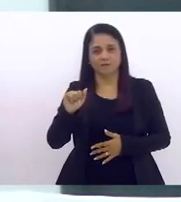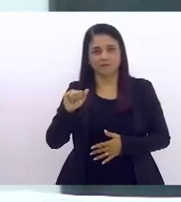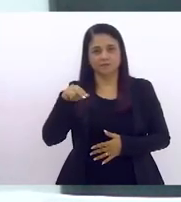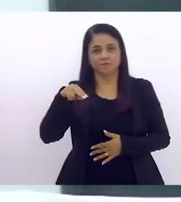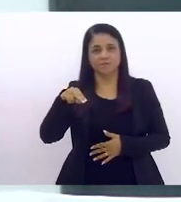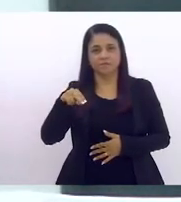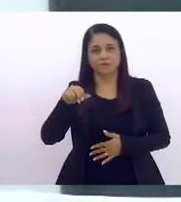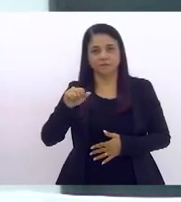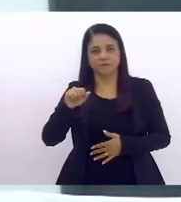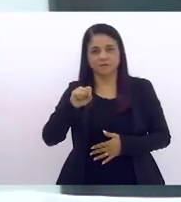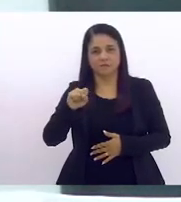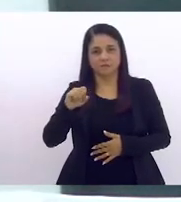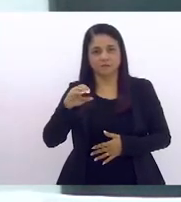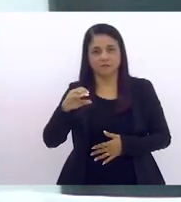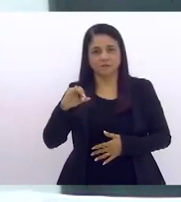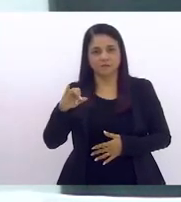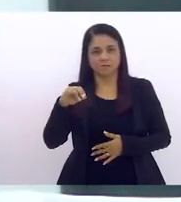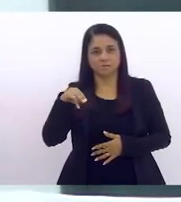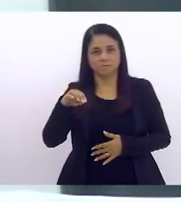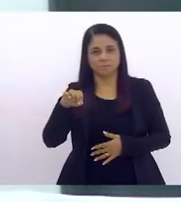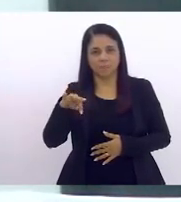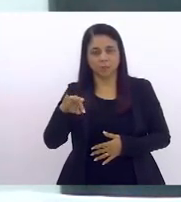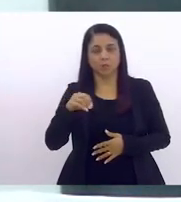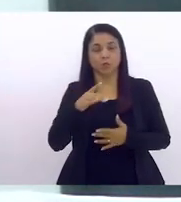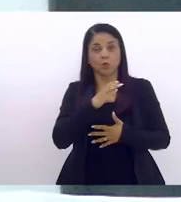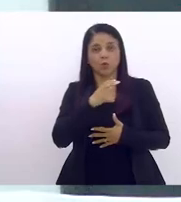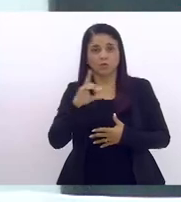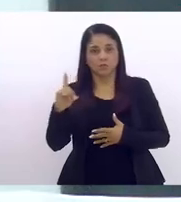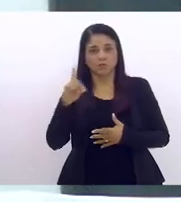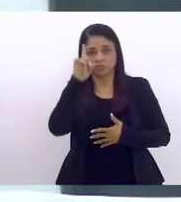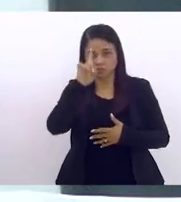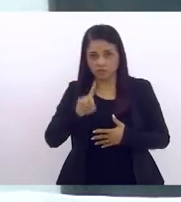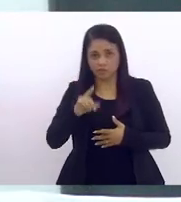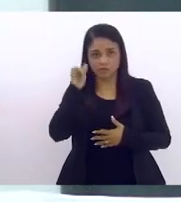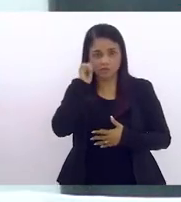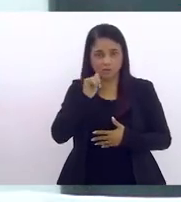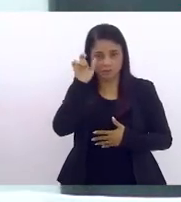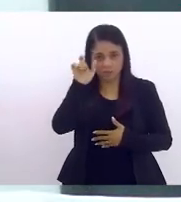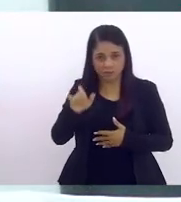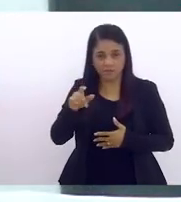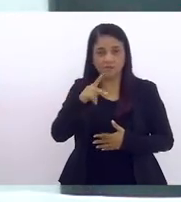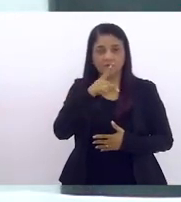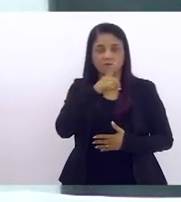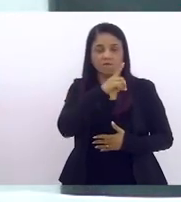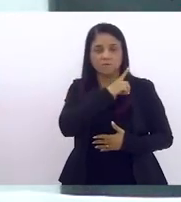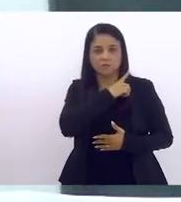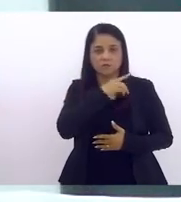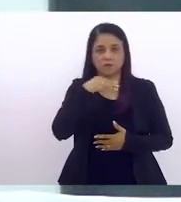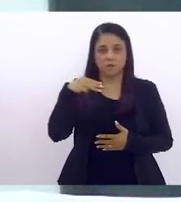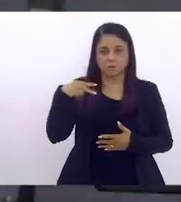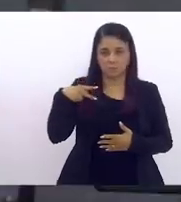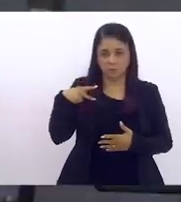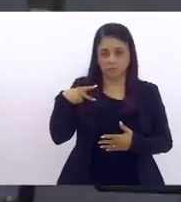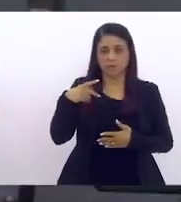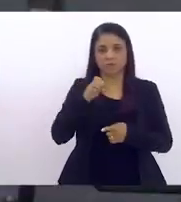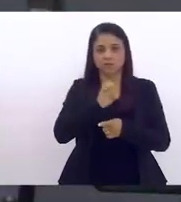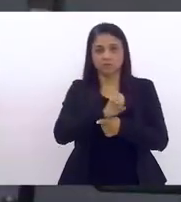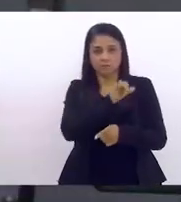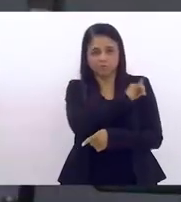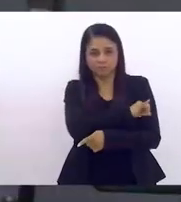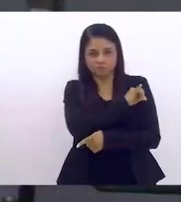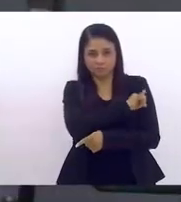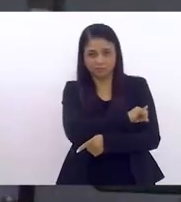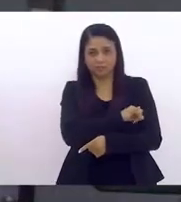que é coordenadora de Direitos da Mulher da Defensoria Pública do Estado do Rio de Janeiro,